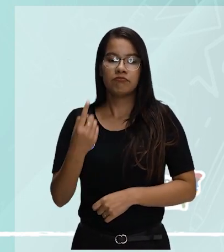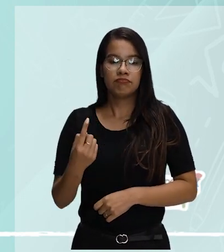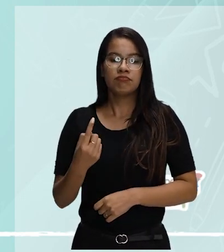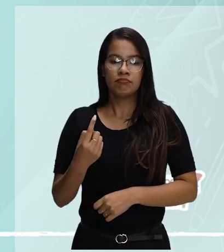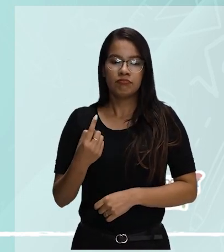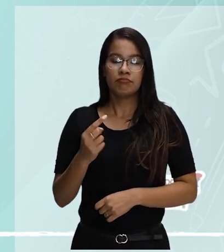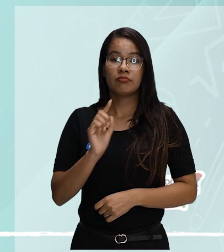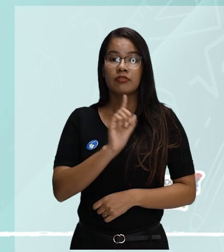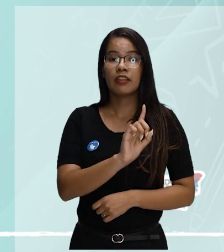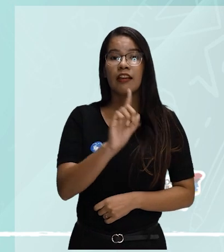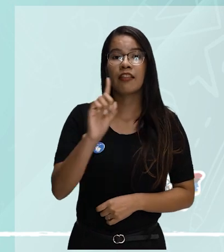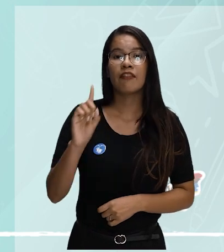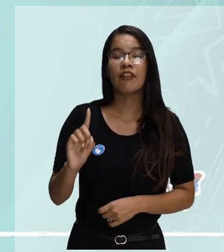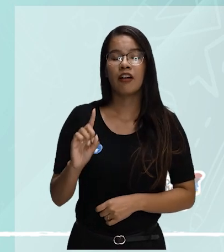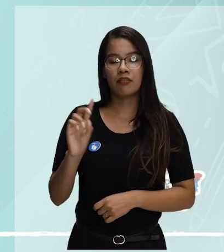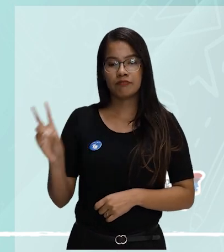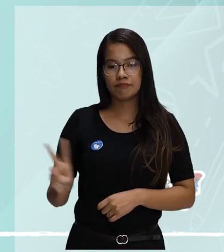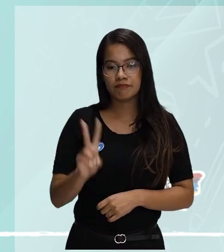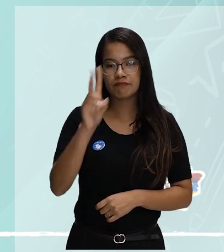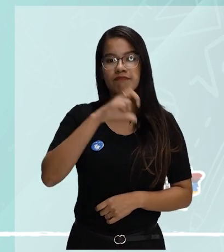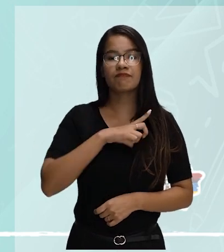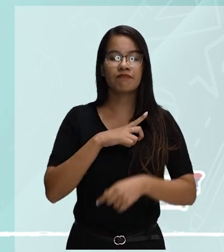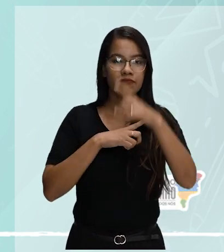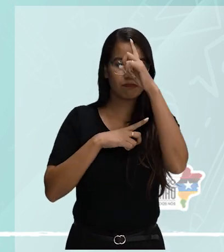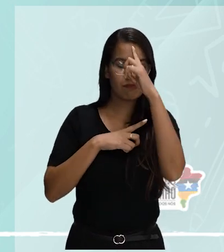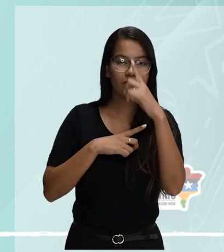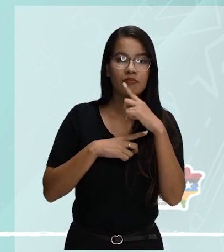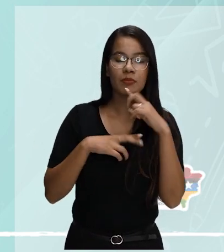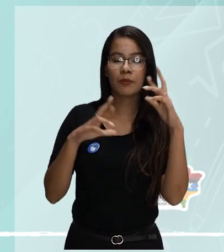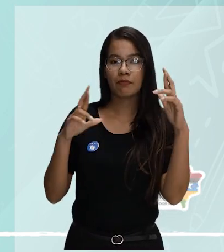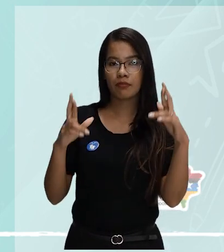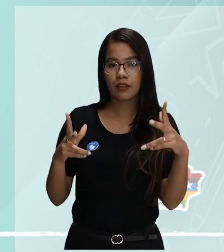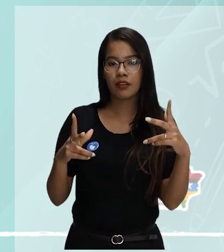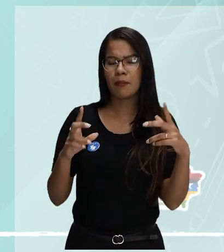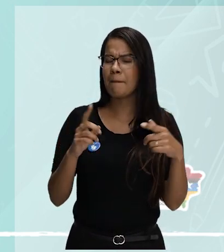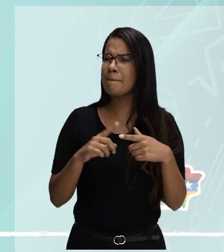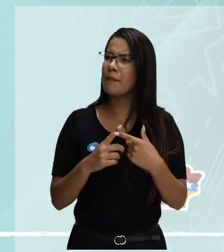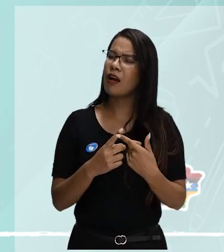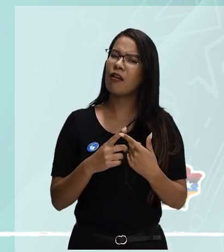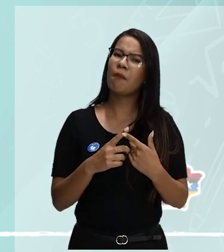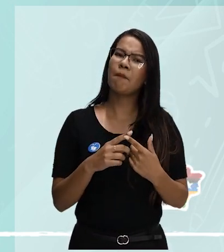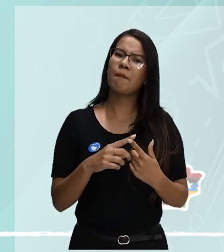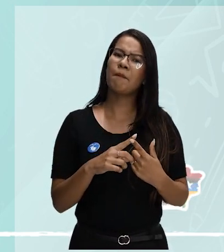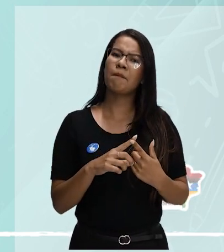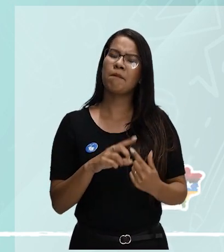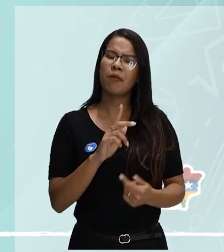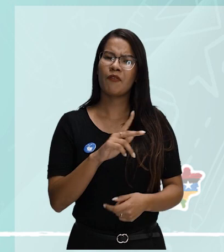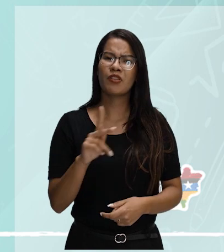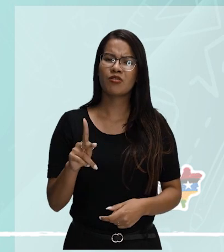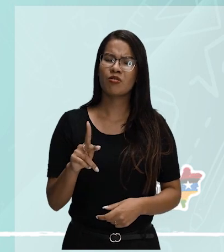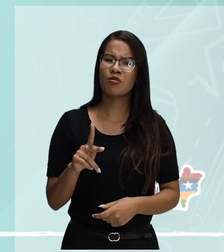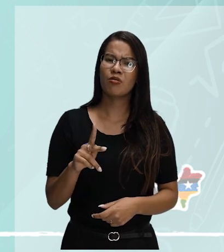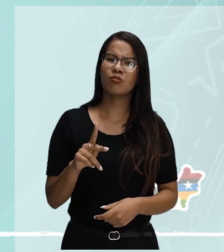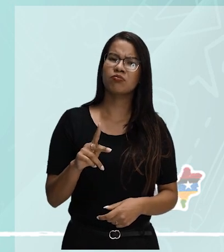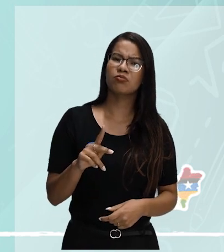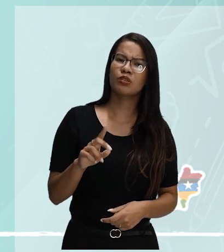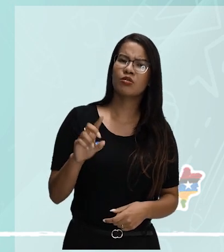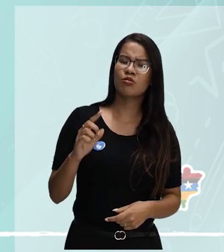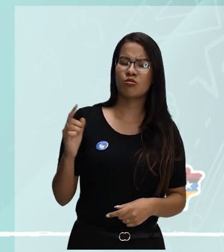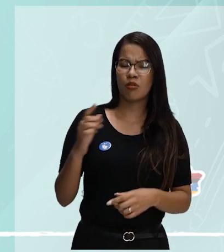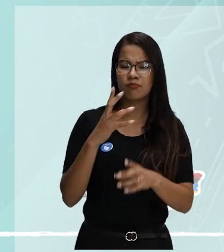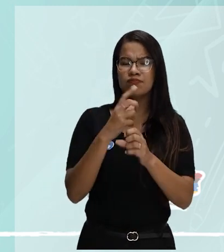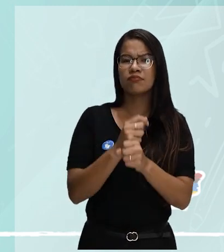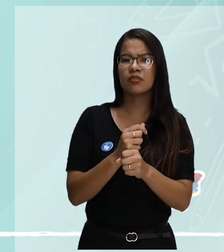diferente. Ah, sobrou um aqui. Não importa. Para que seja injetora, o que tem que acontecer? Cada valor de x